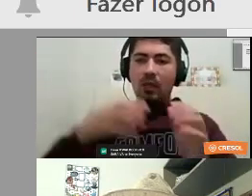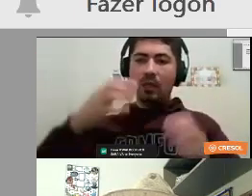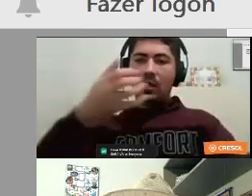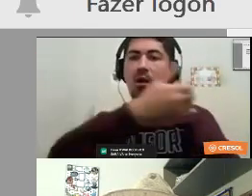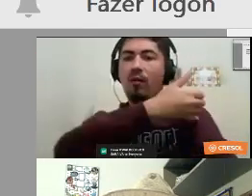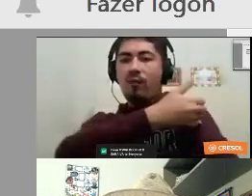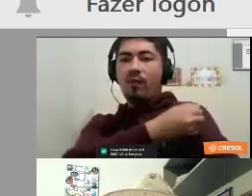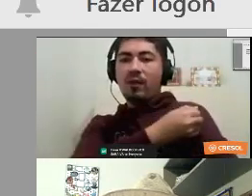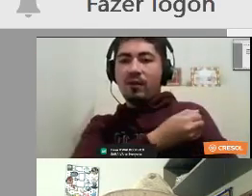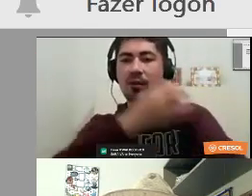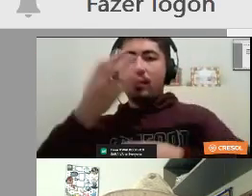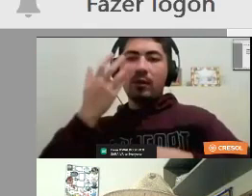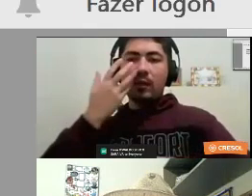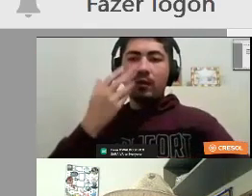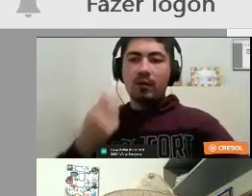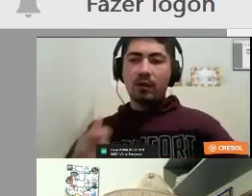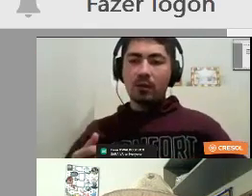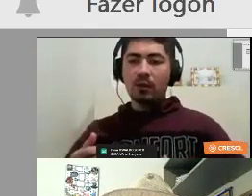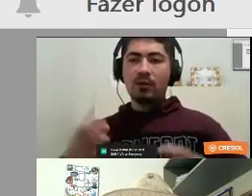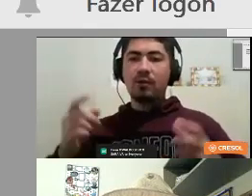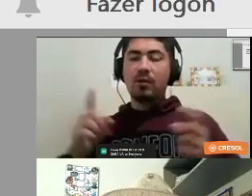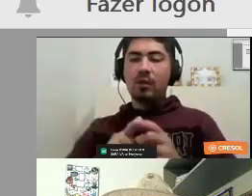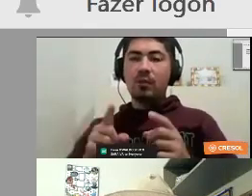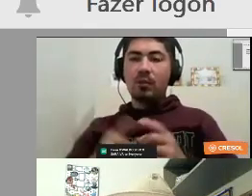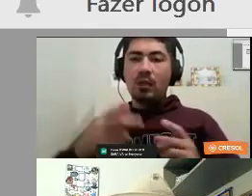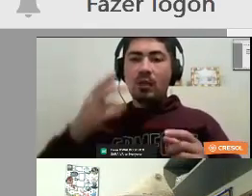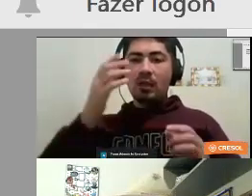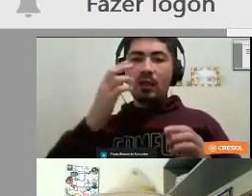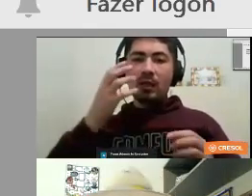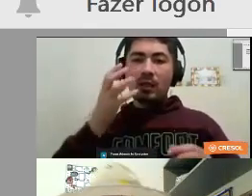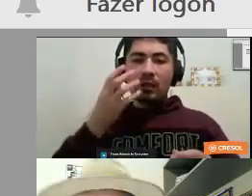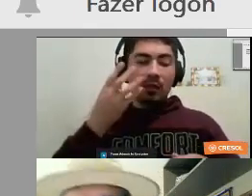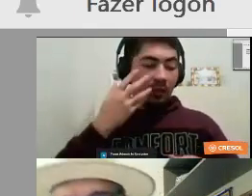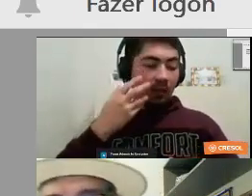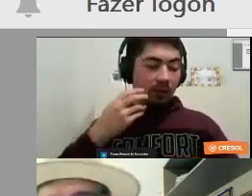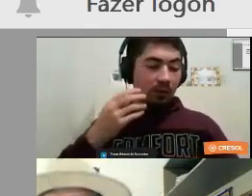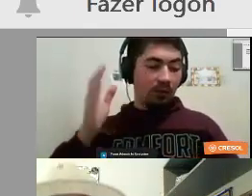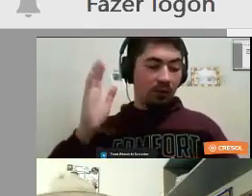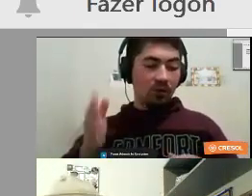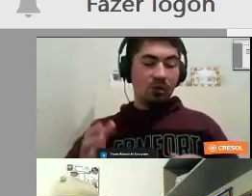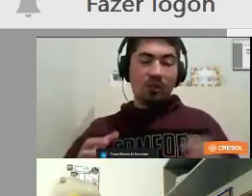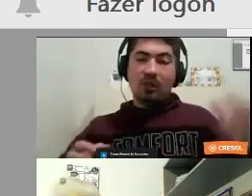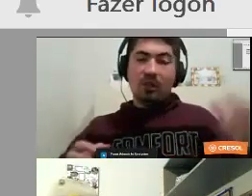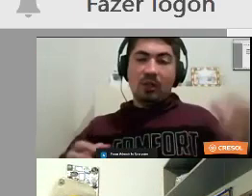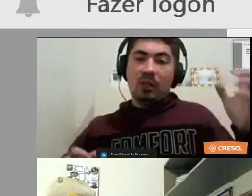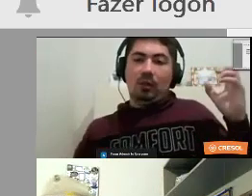com a paralisia infantil. Então, eu vou, para todos vocês entenderem